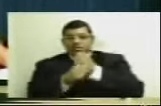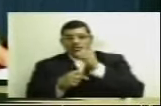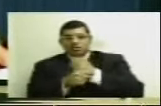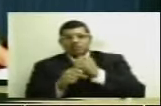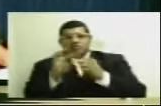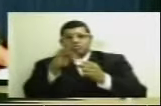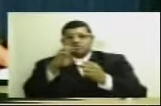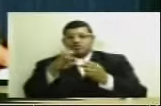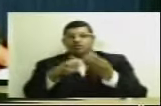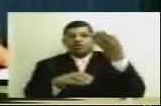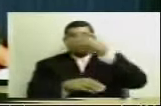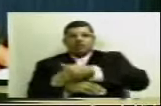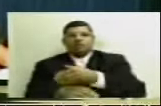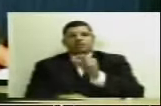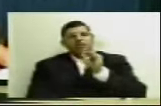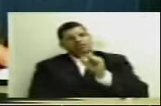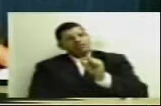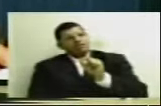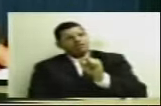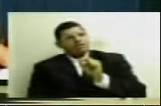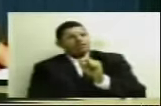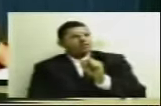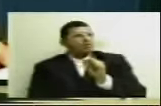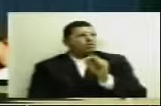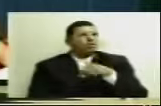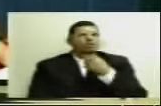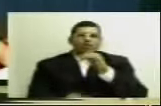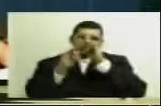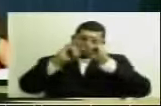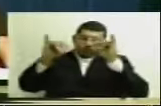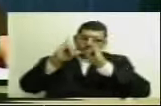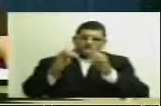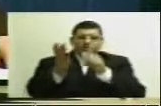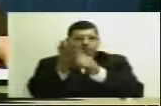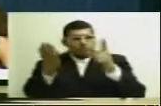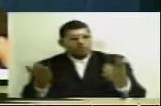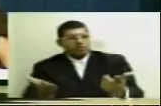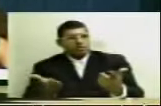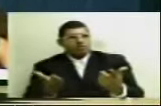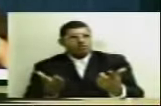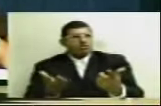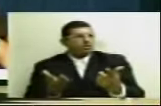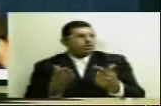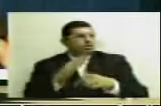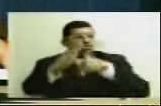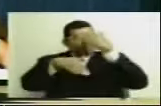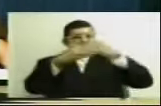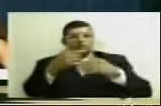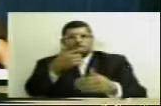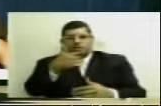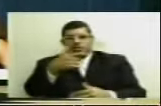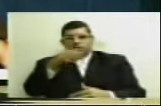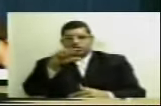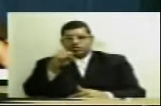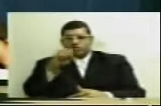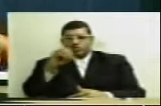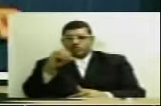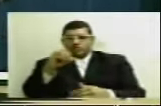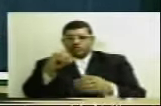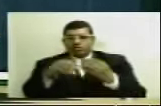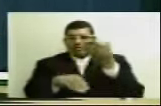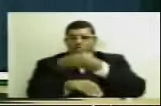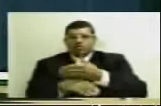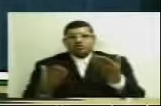Contas, levei em conta apenas o que noticiava os jornais. A criação de 280